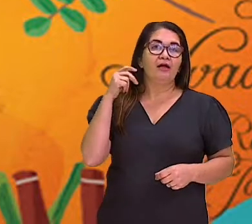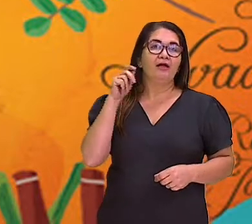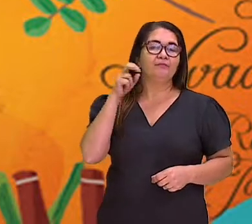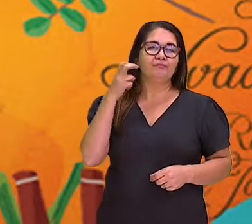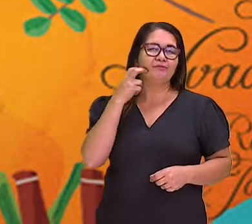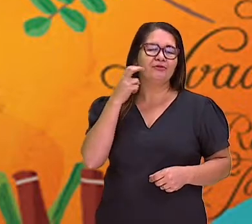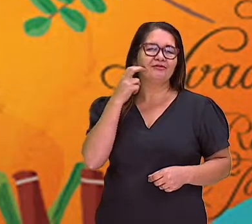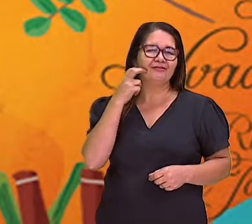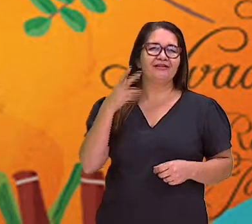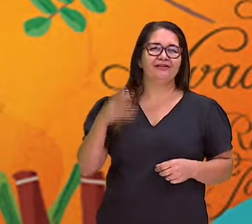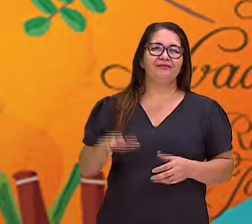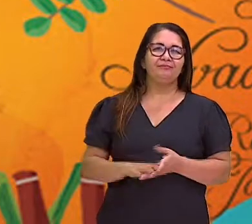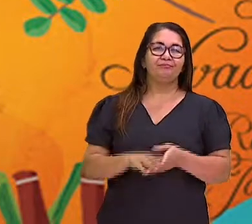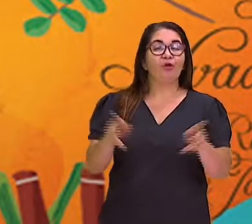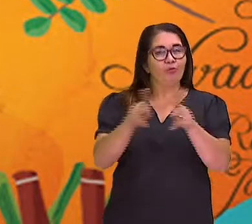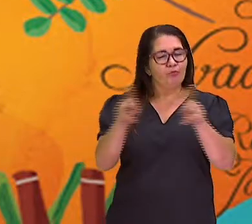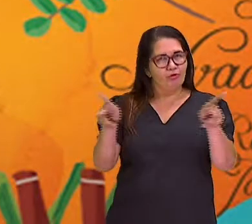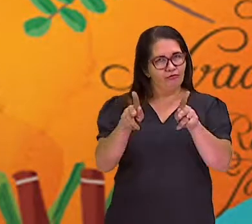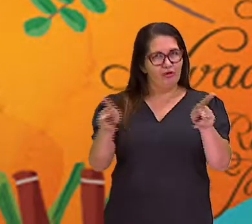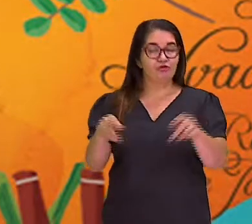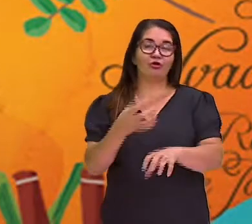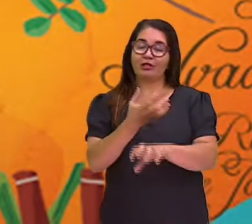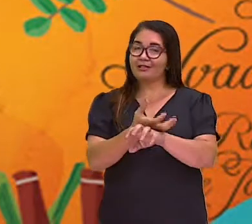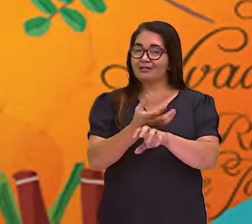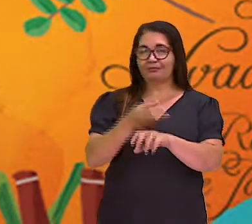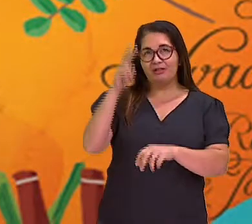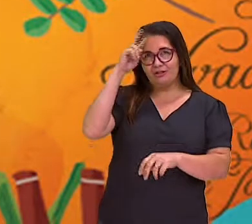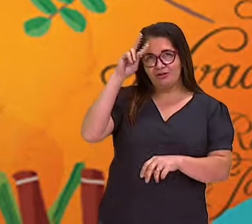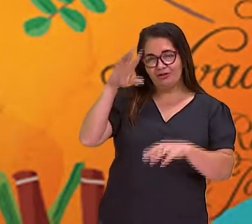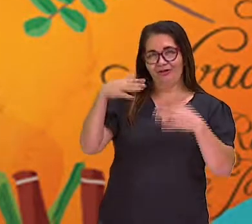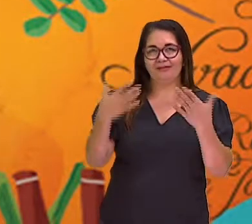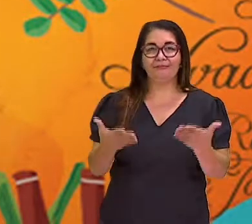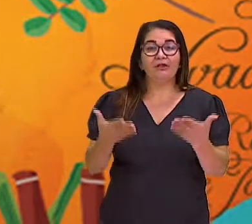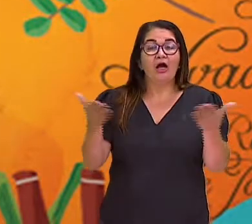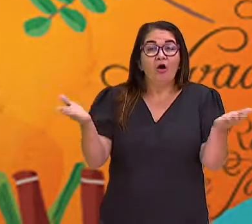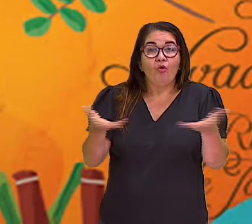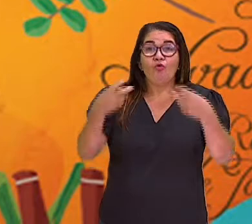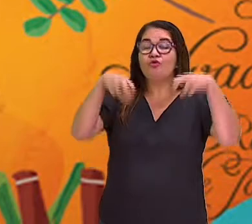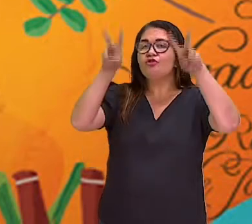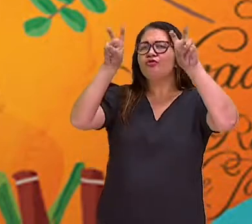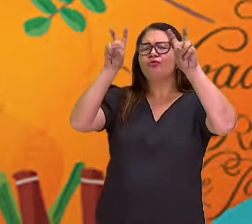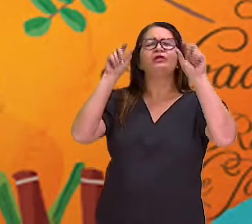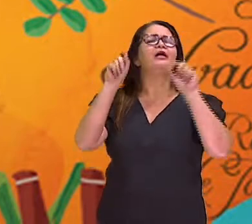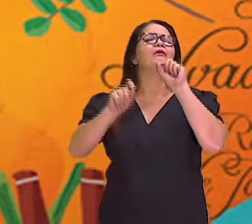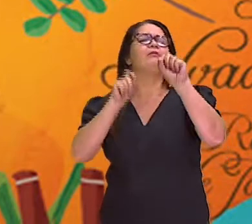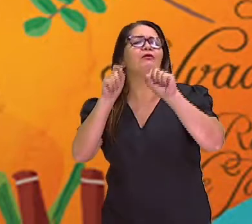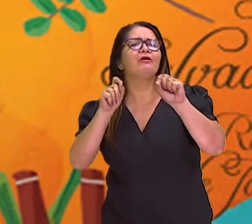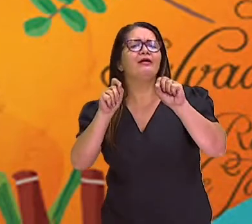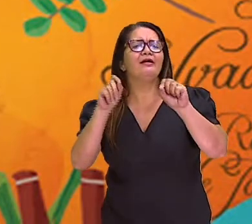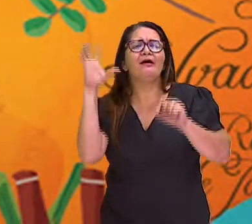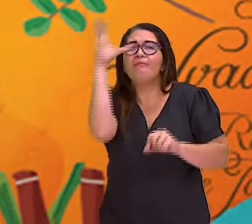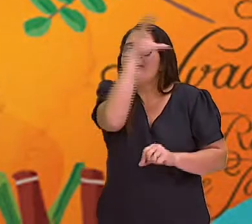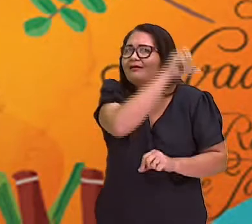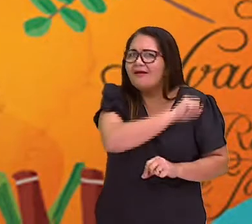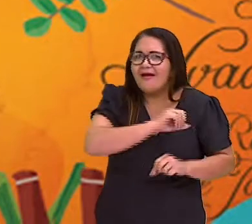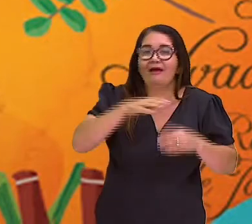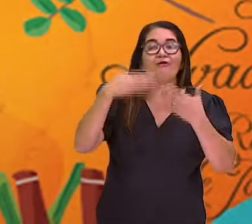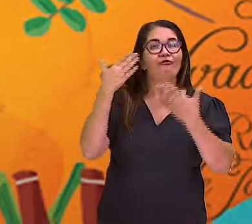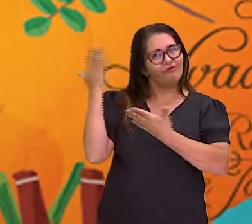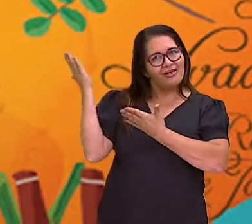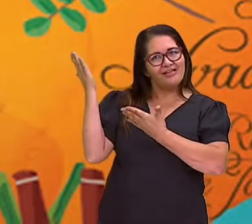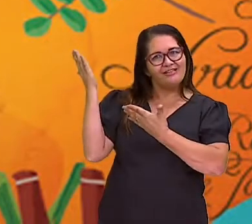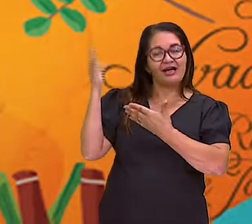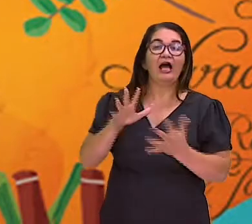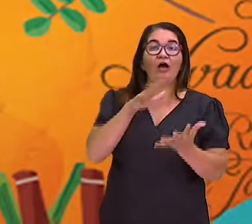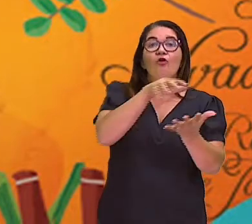sobre os ingleses na América. A colonização inglesa no nosso continente se deu